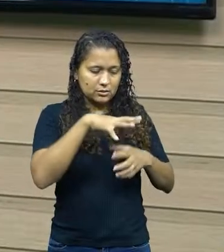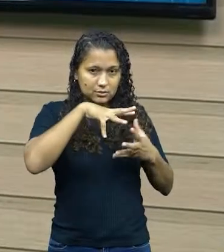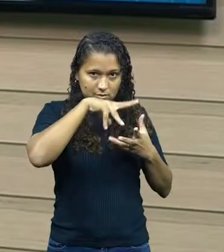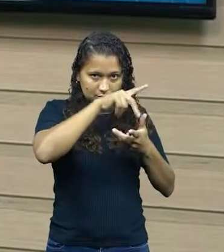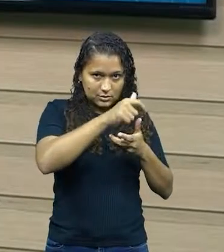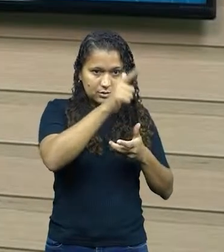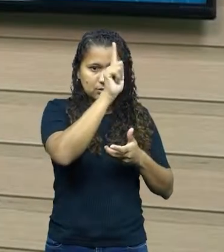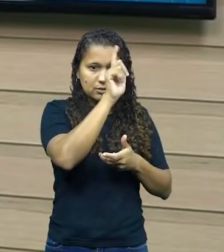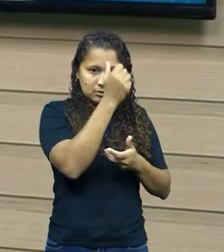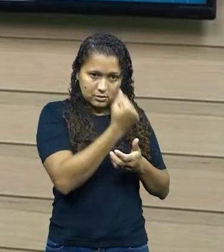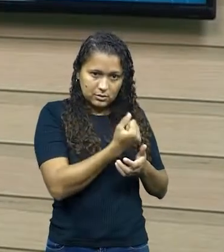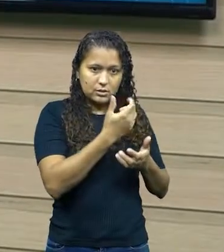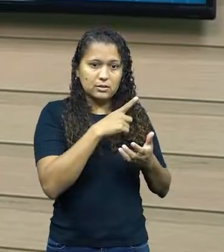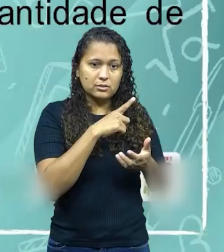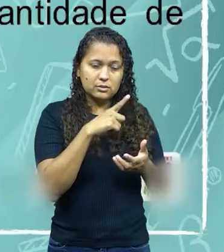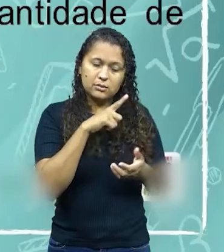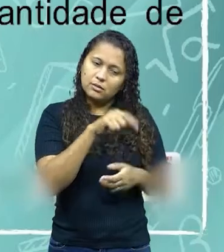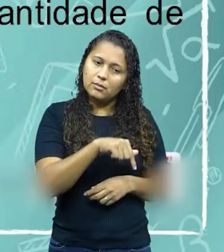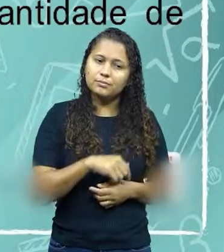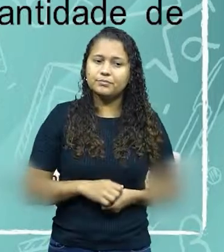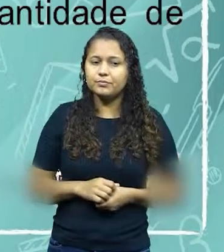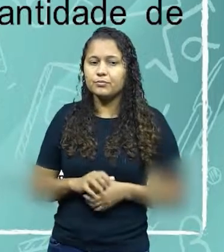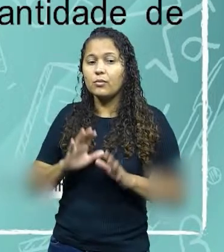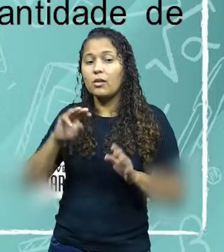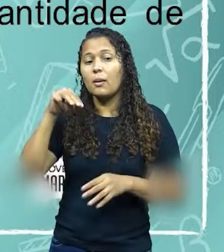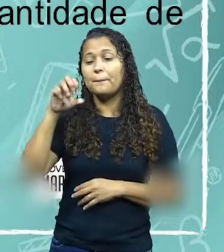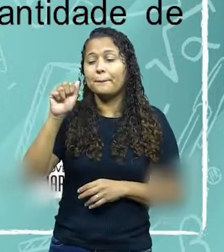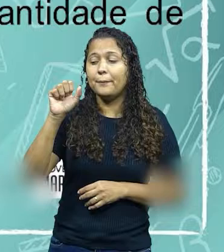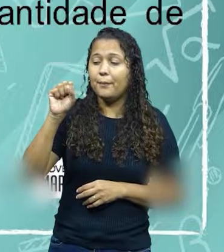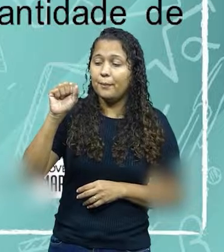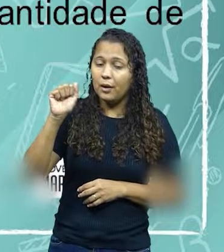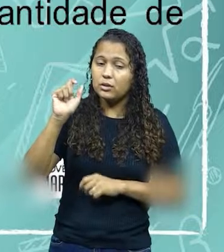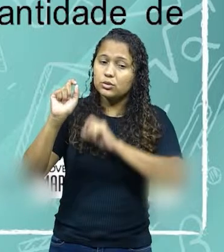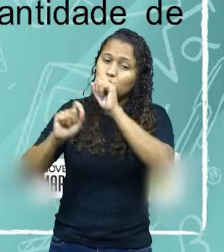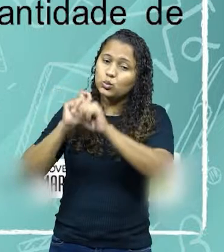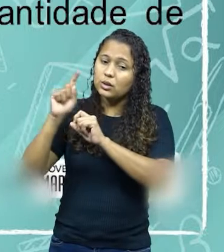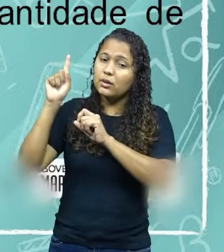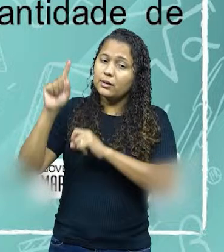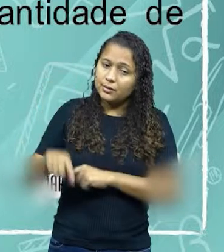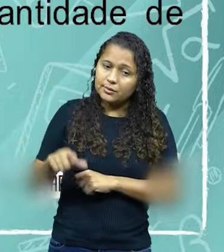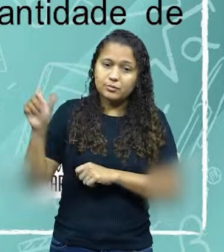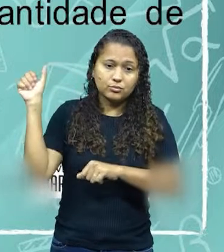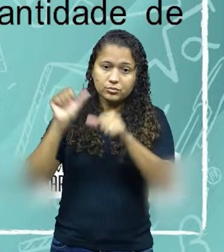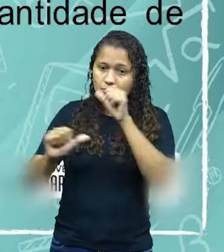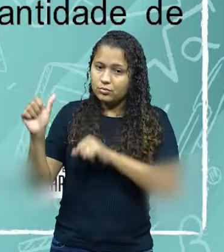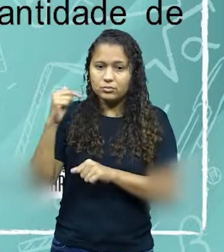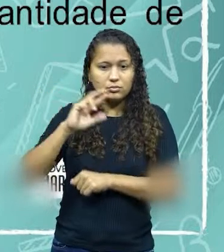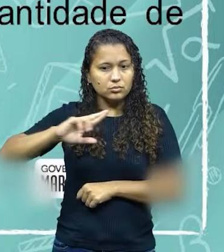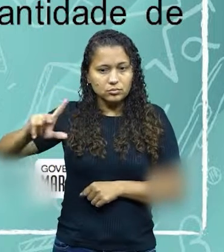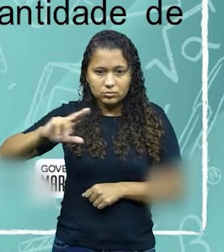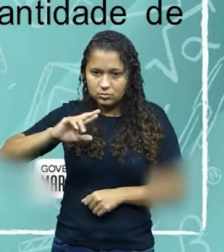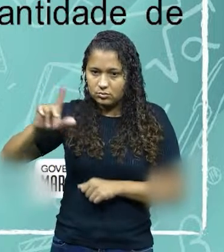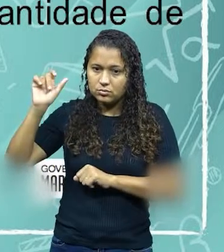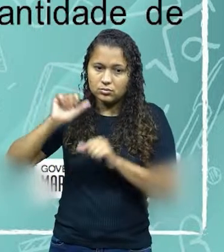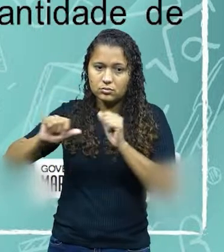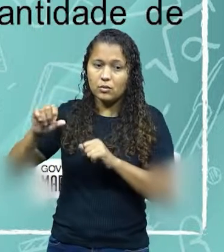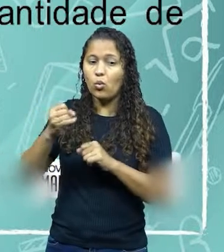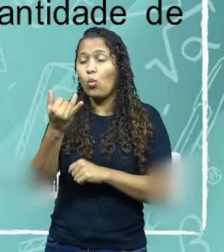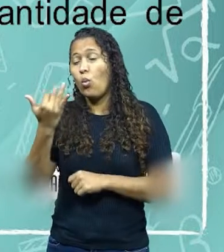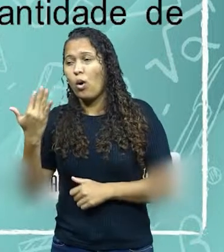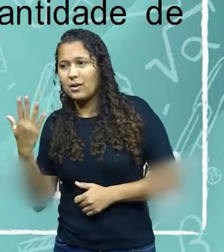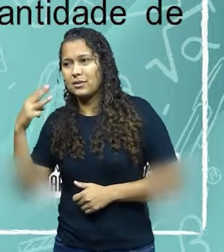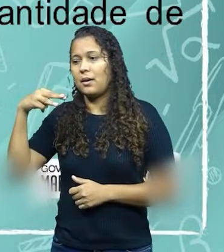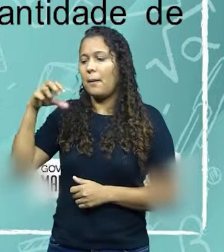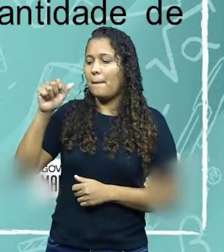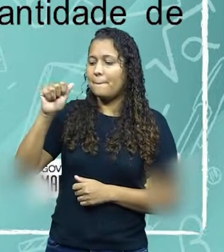massa, de um objeto. A massa ela é a grandeza invariável que designa a quantidade